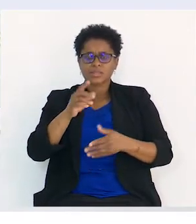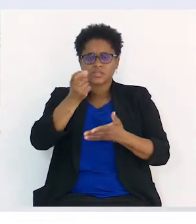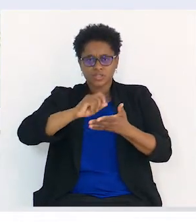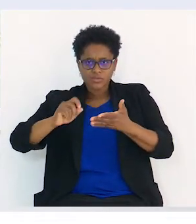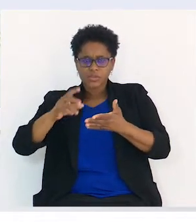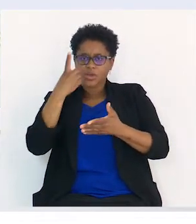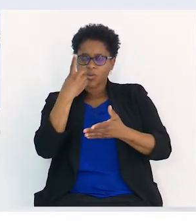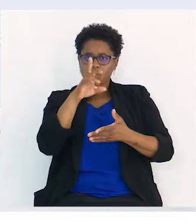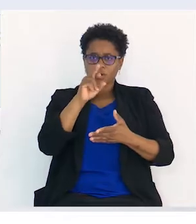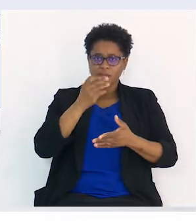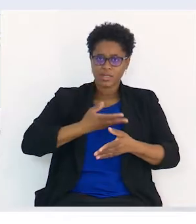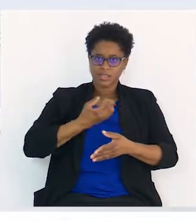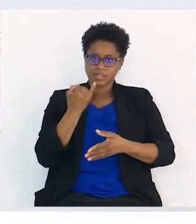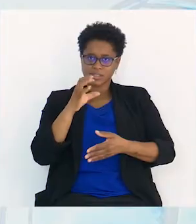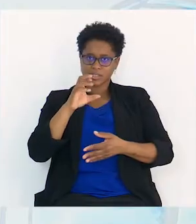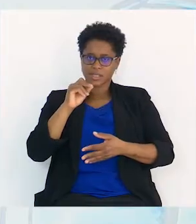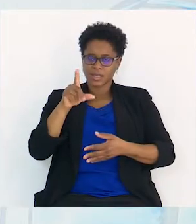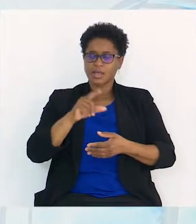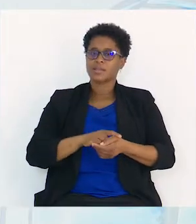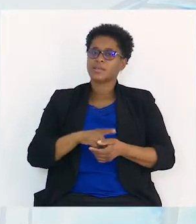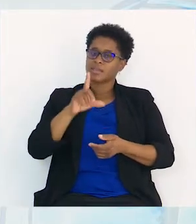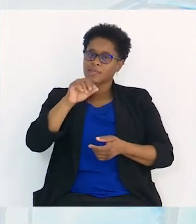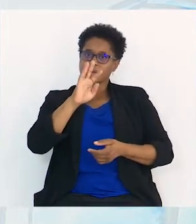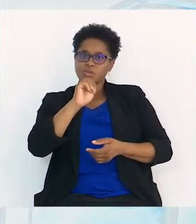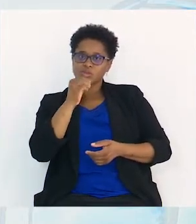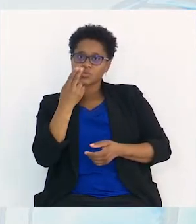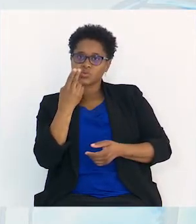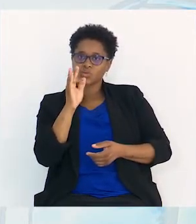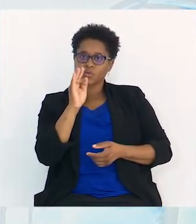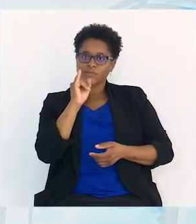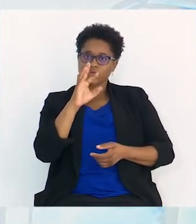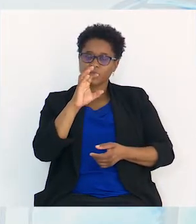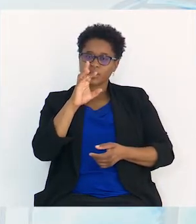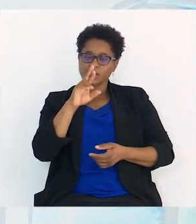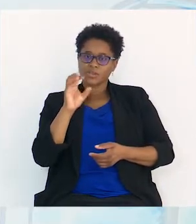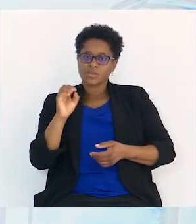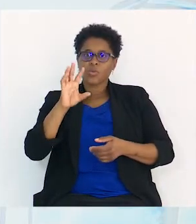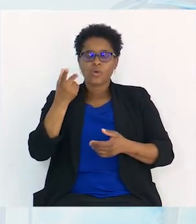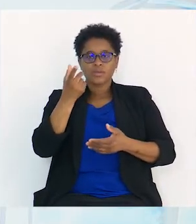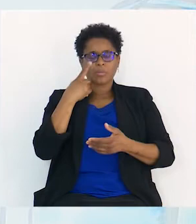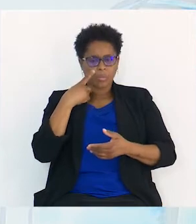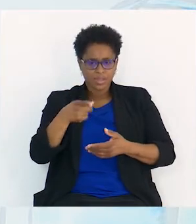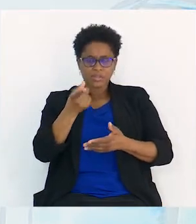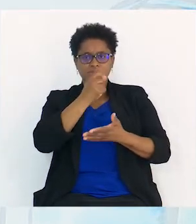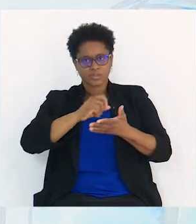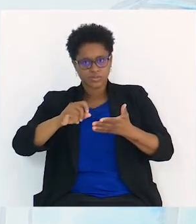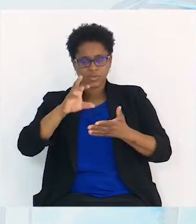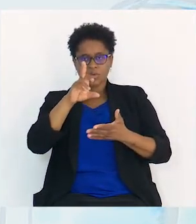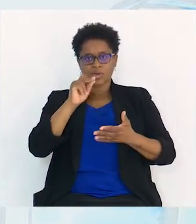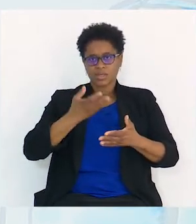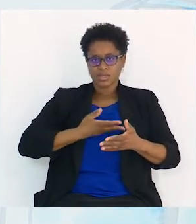ao radical e os sufixos quando aparecem também acrescentados ao